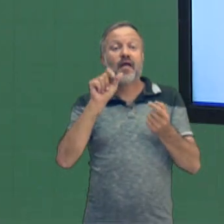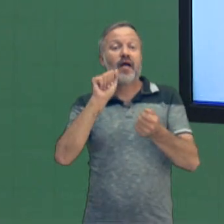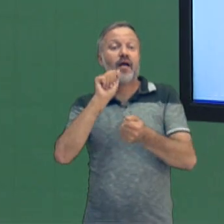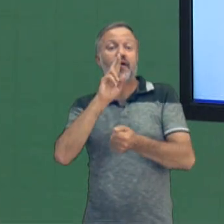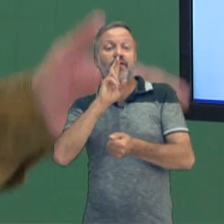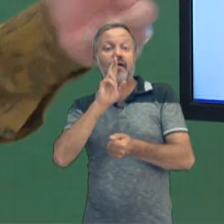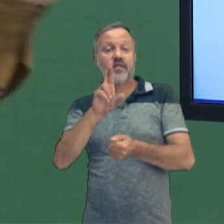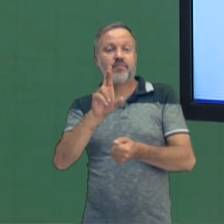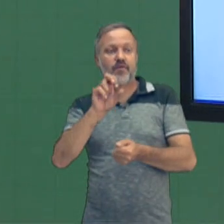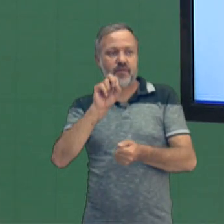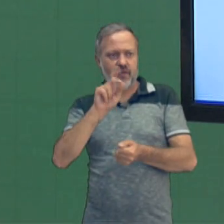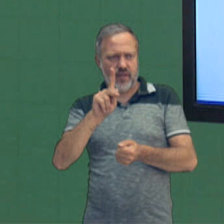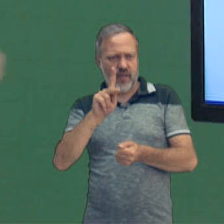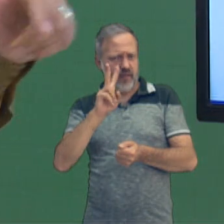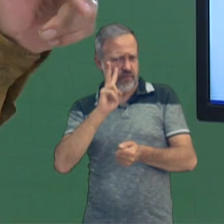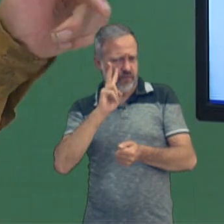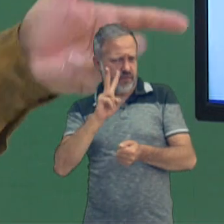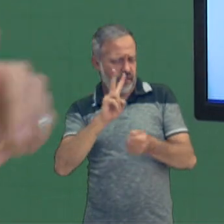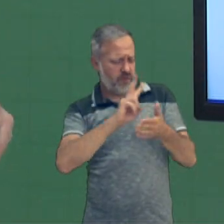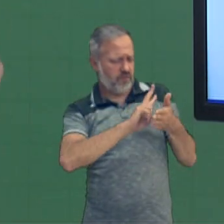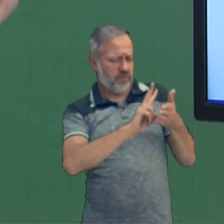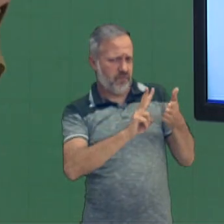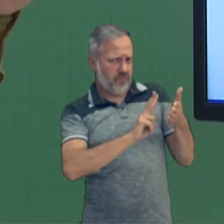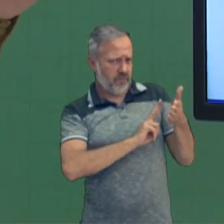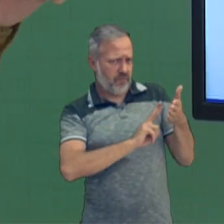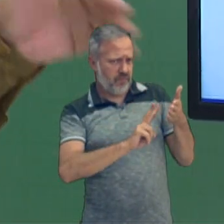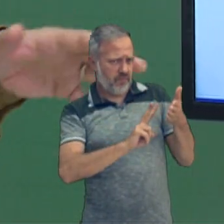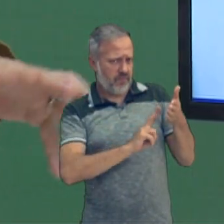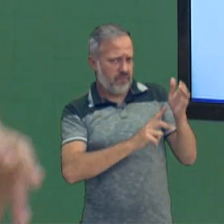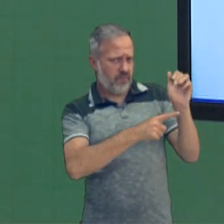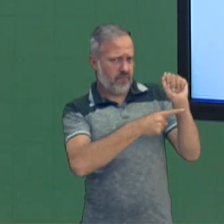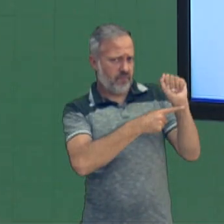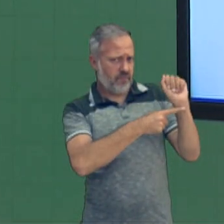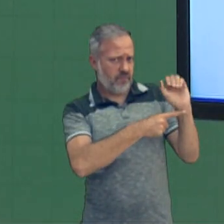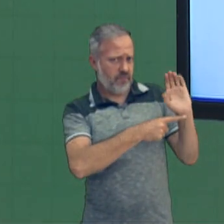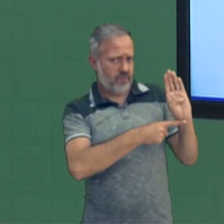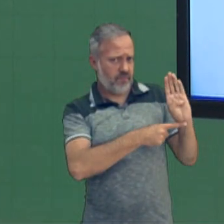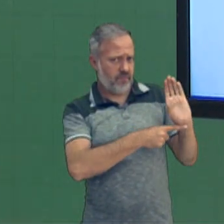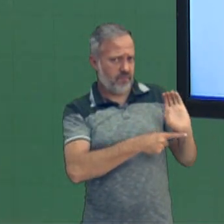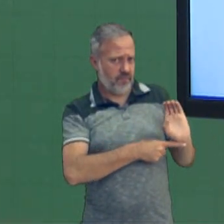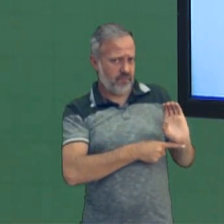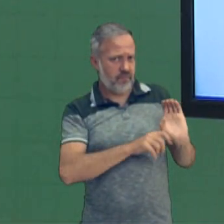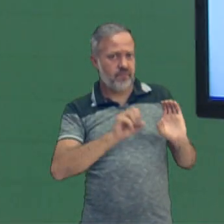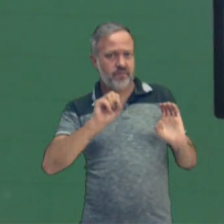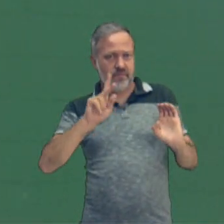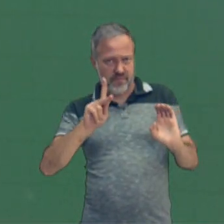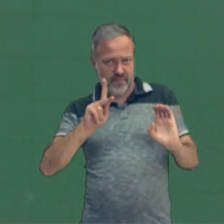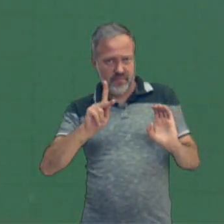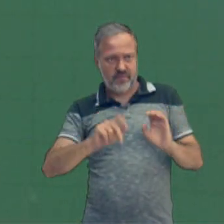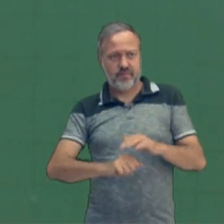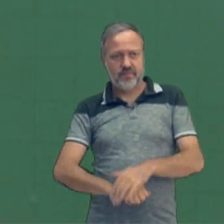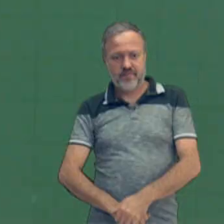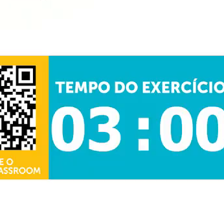para vocês copiarem a questão, pensarem, responderem e na sequência voltamos com a resposta.